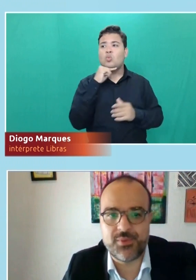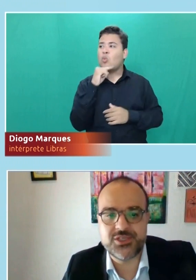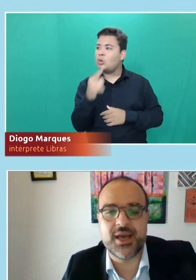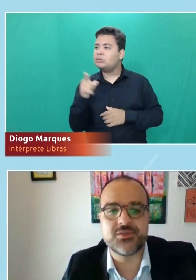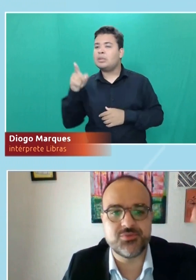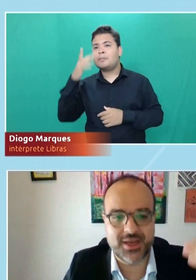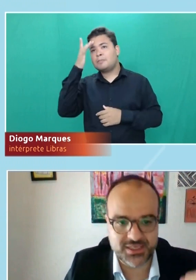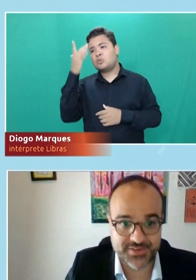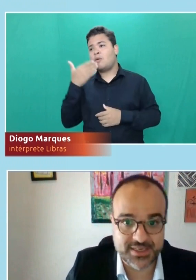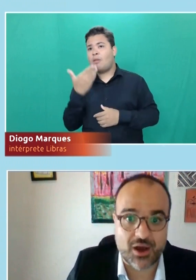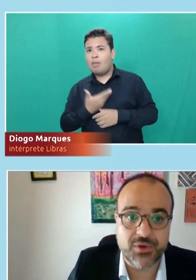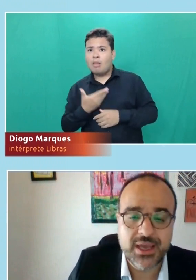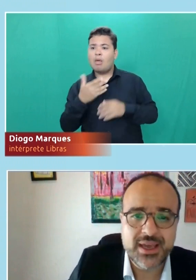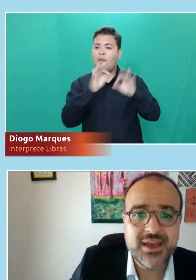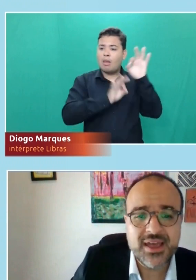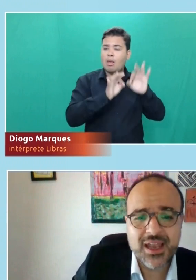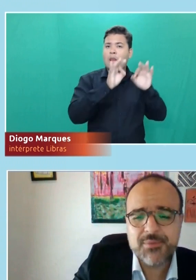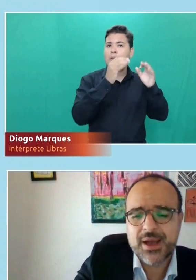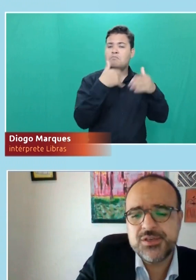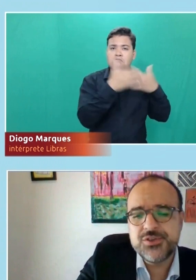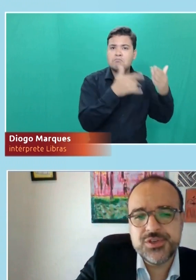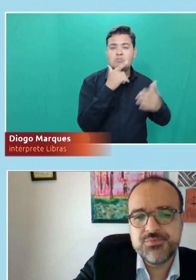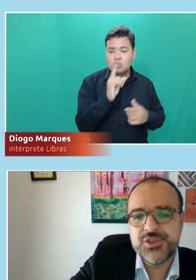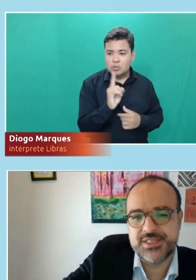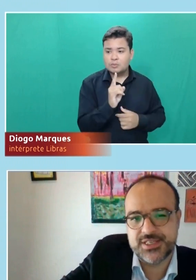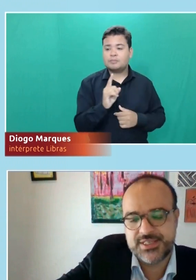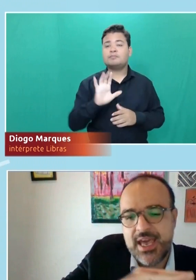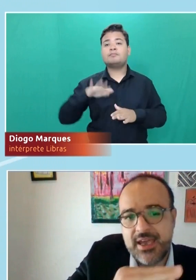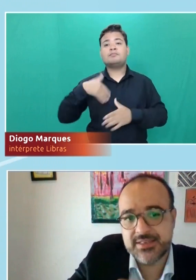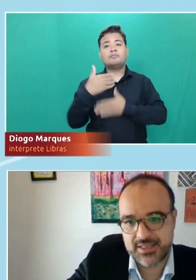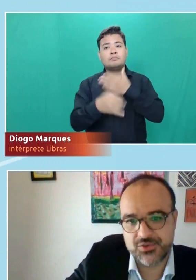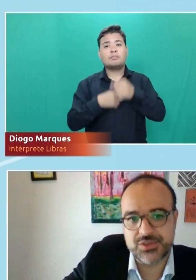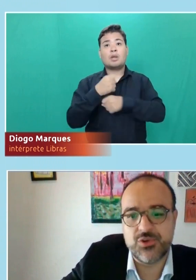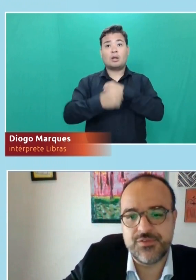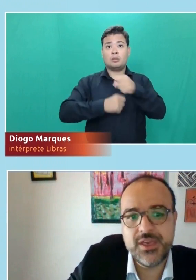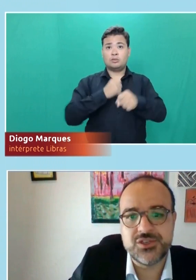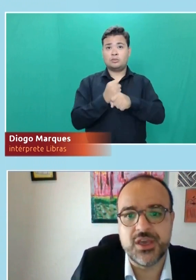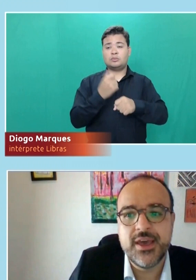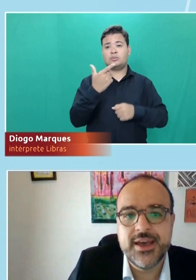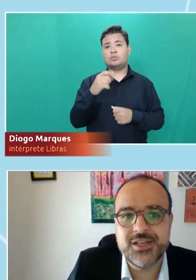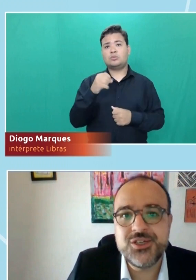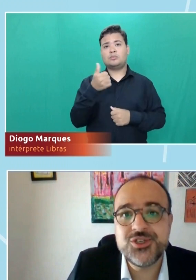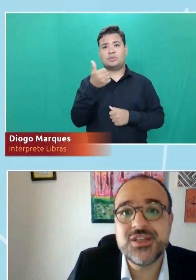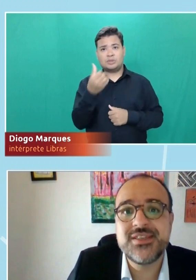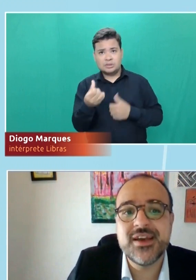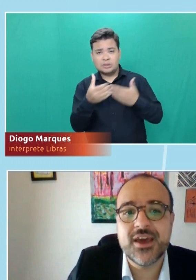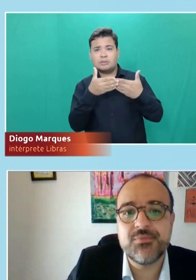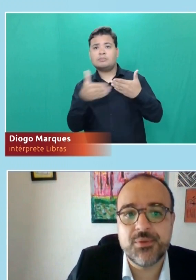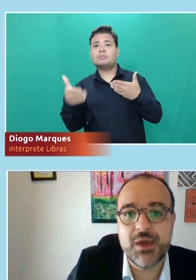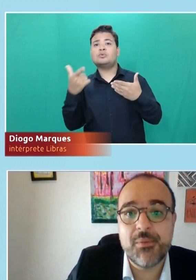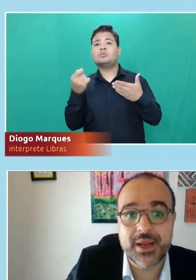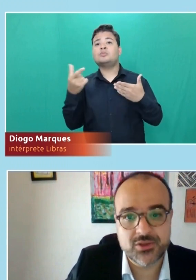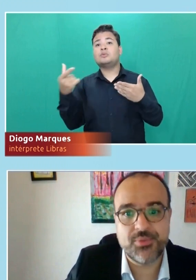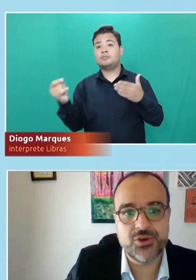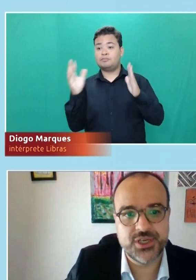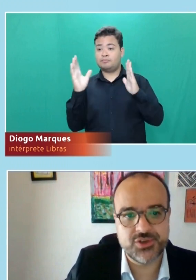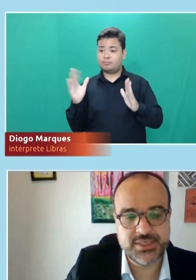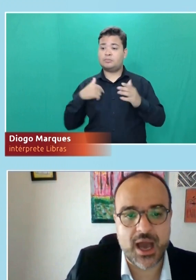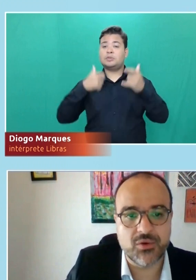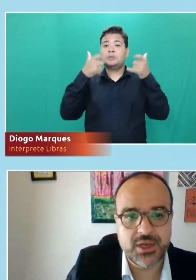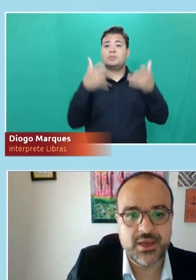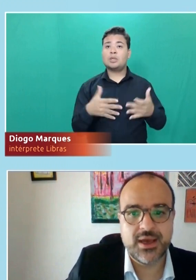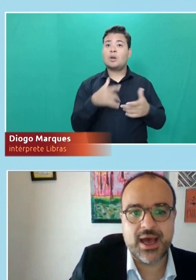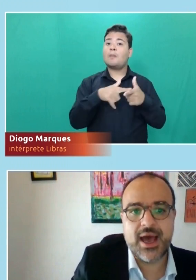pessoas, provavelmente em razão de uma crise fiscal. Ali, a partir de 2016 até 2020, a gente já dizia que era um problema para a